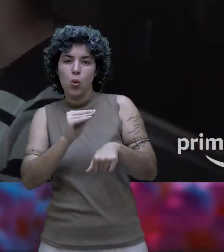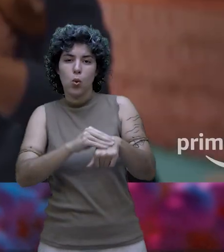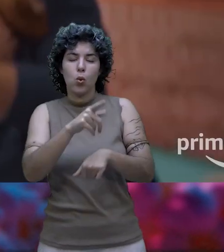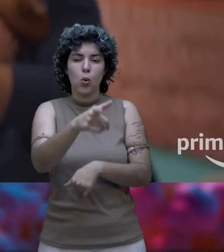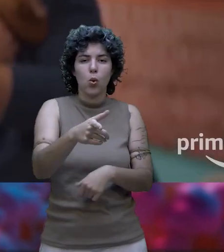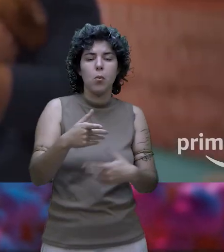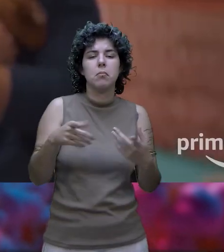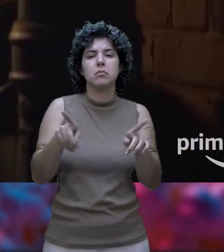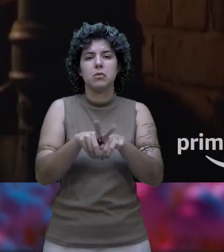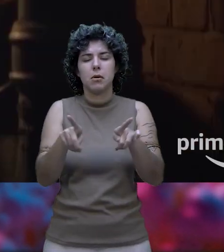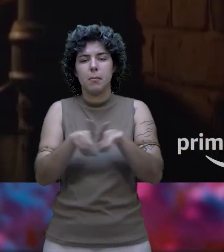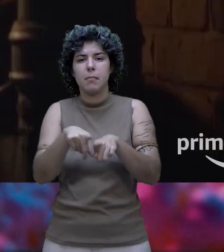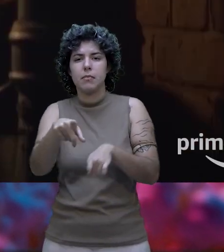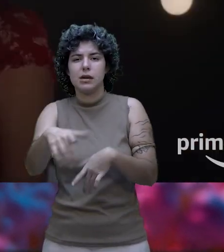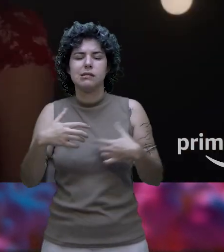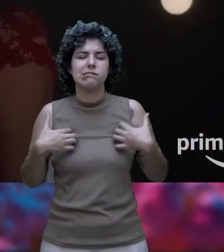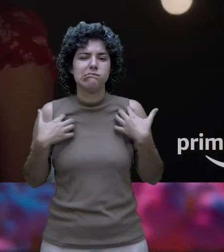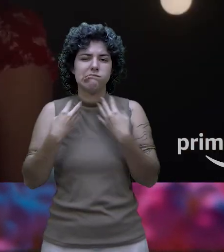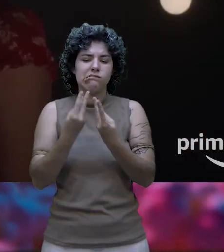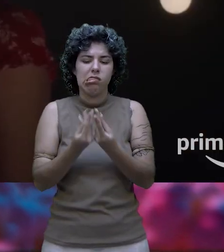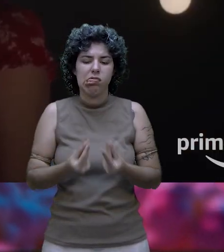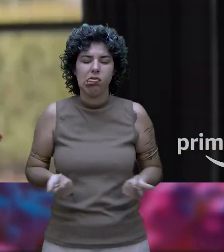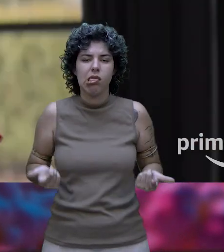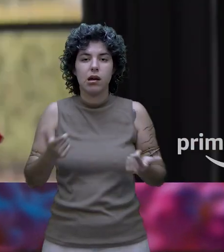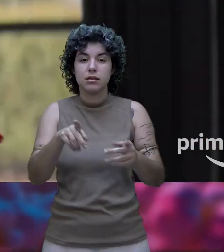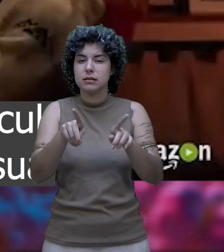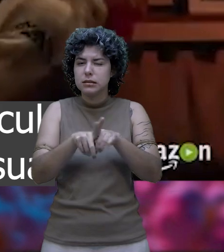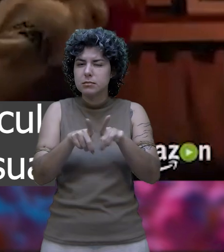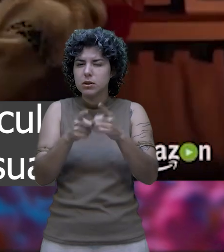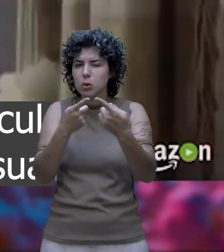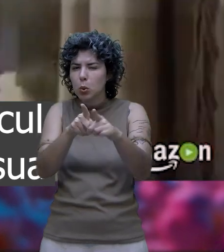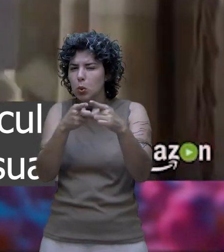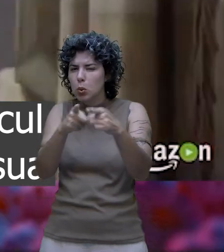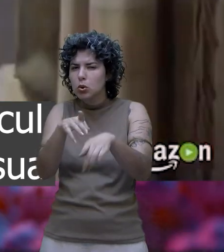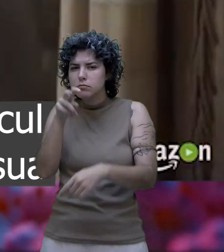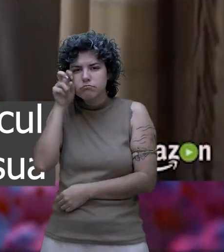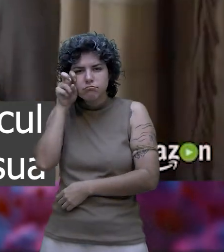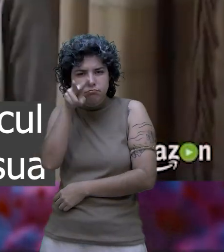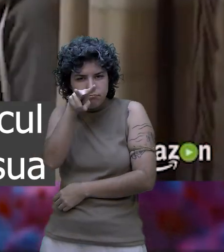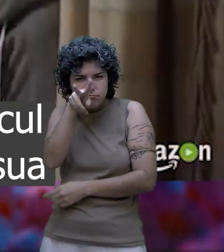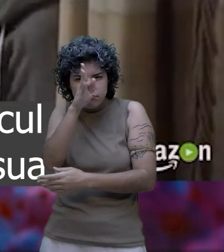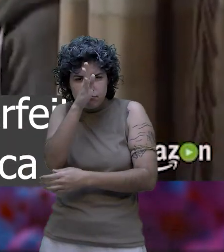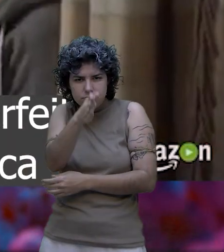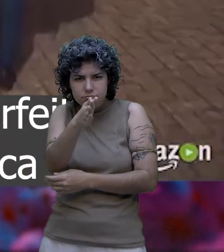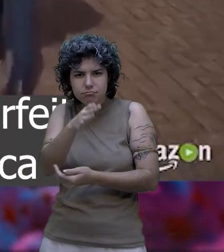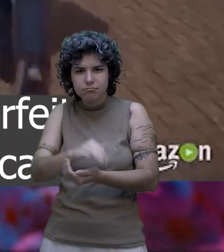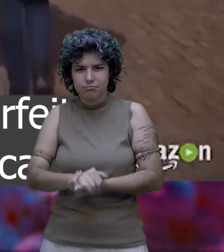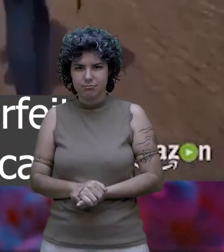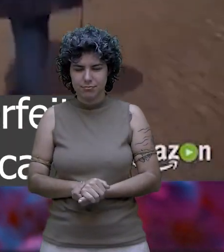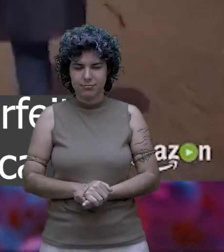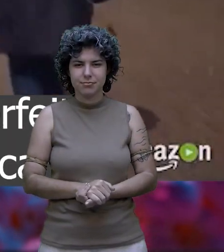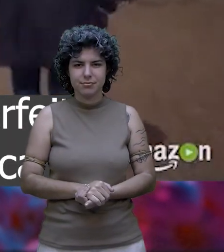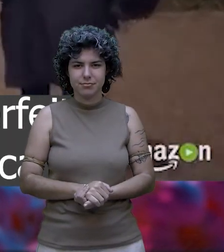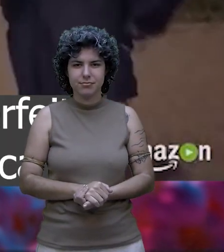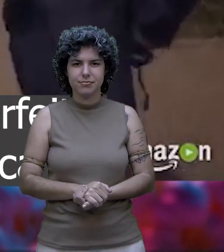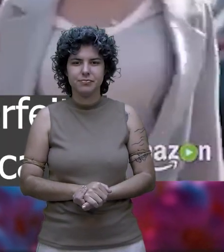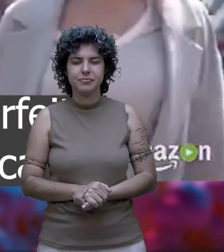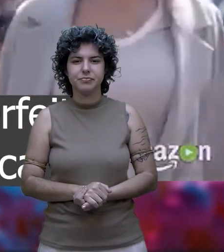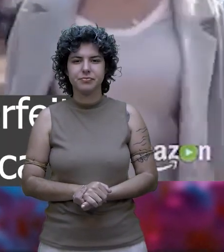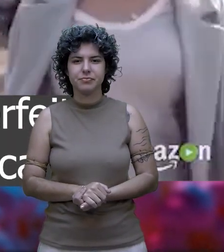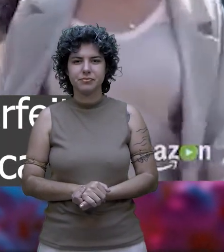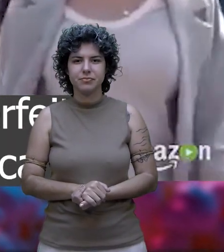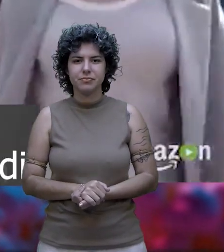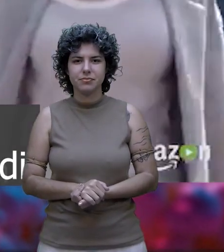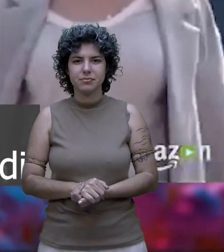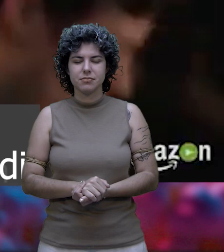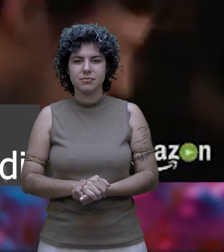enquanto cutuca as feridas do machismo com um olhar direto para a câmera. The only thing harder than having to tell your super high-powered, perfect, anorexic,